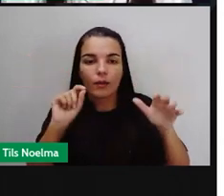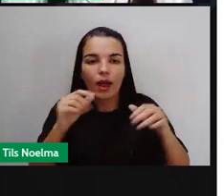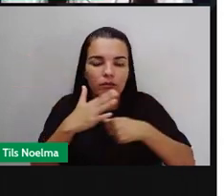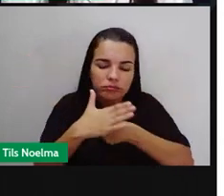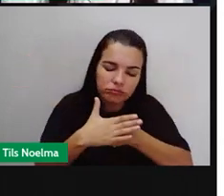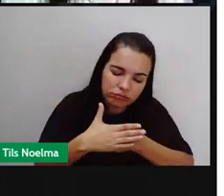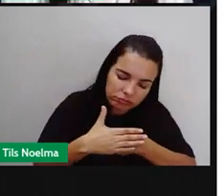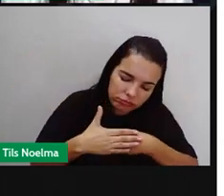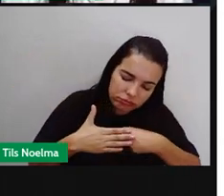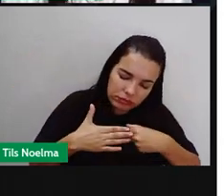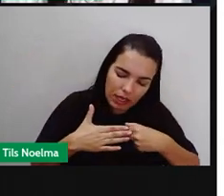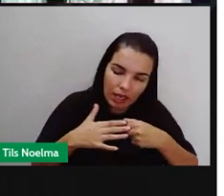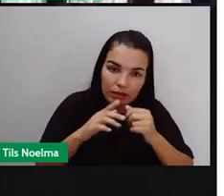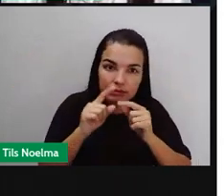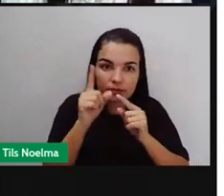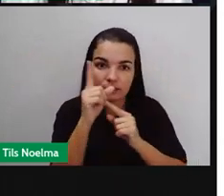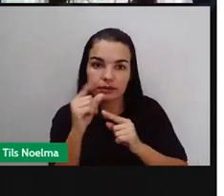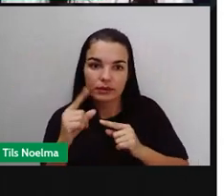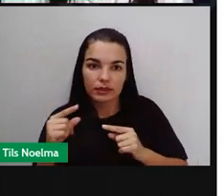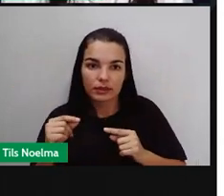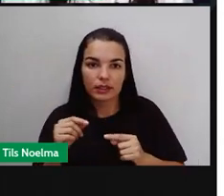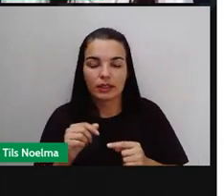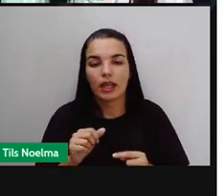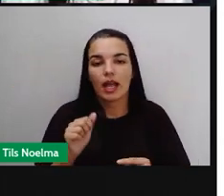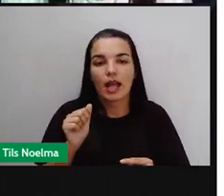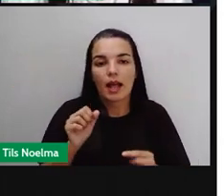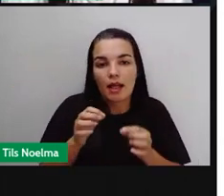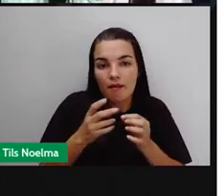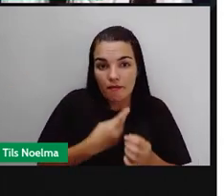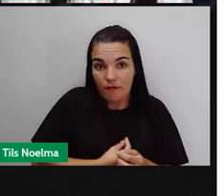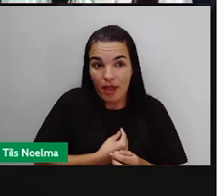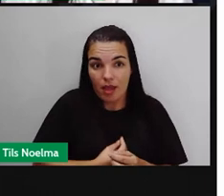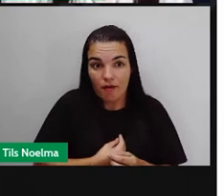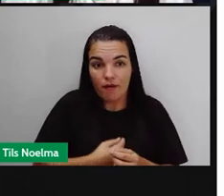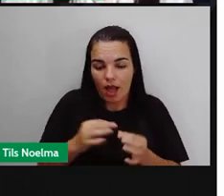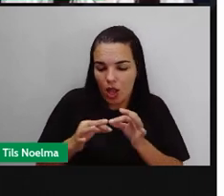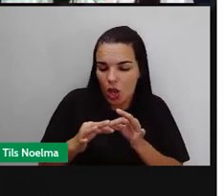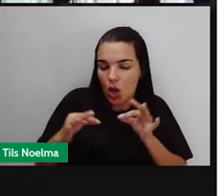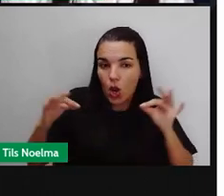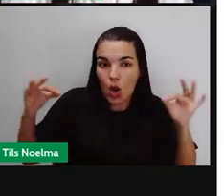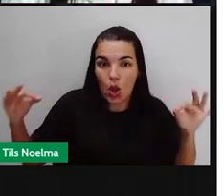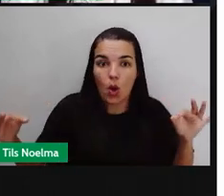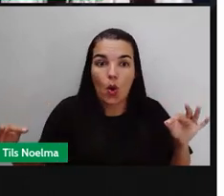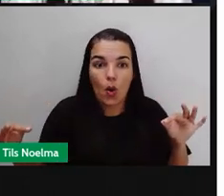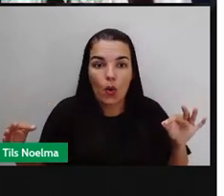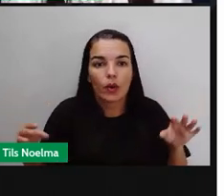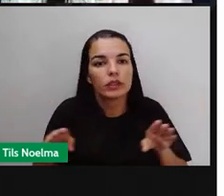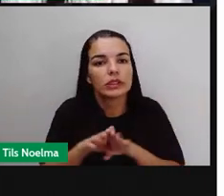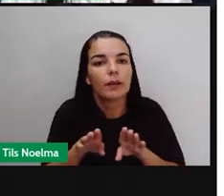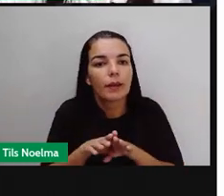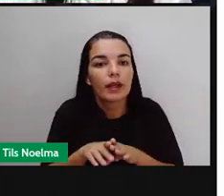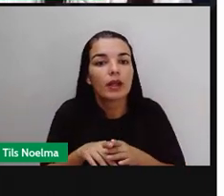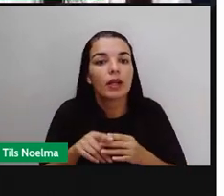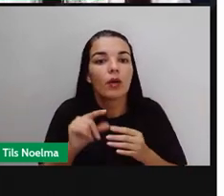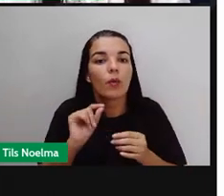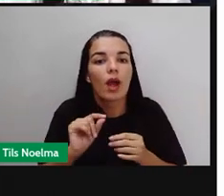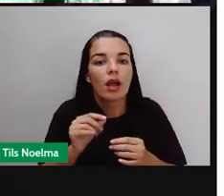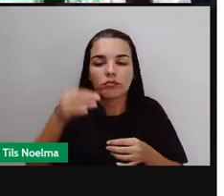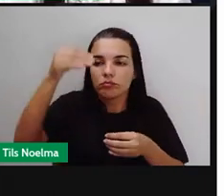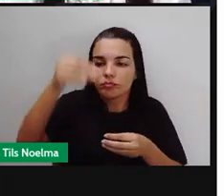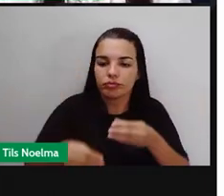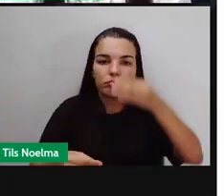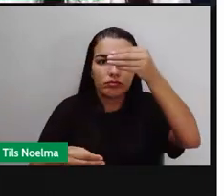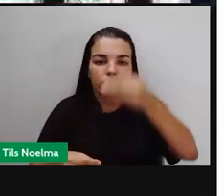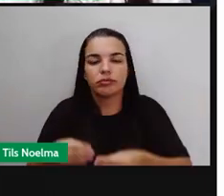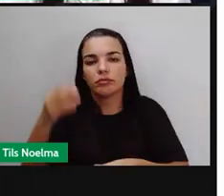traço, lãs mais vivas, longo tapete, fios estendidos, né? Então nós temos